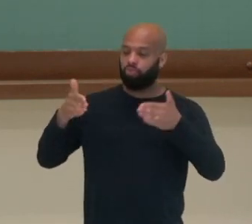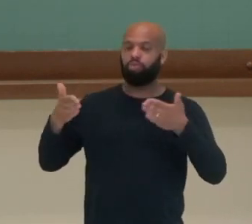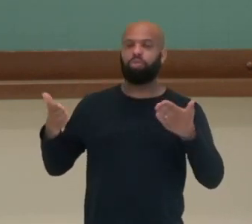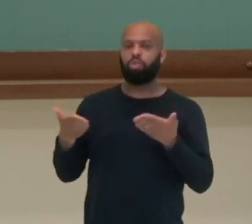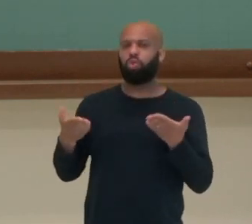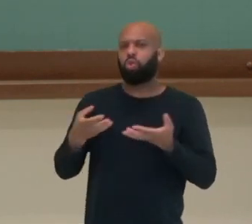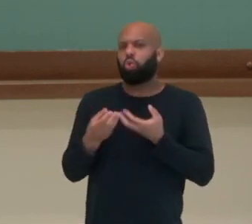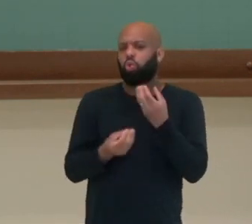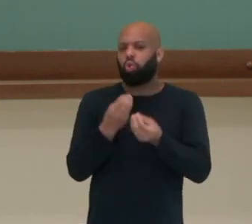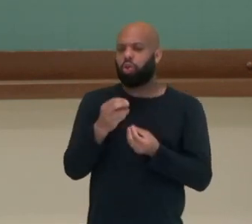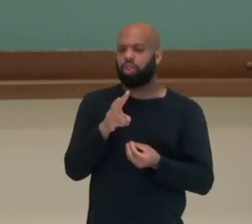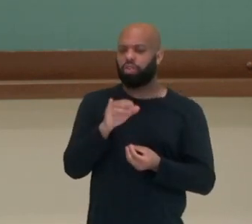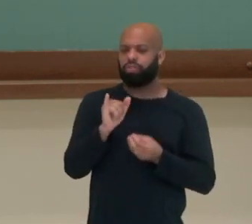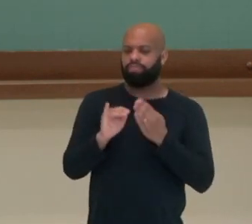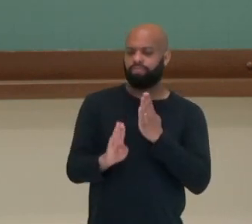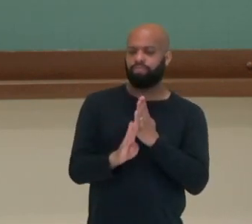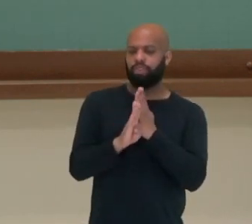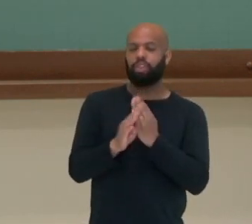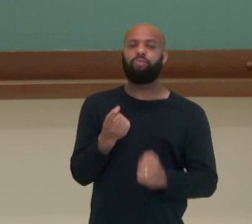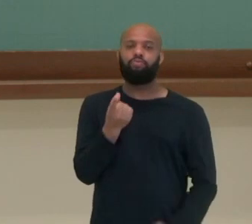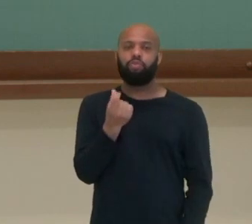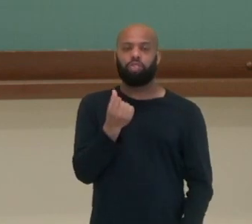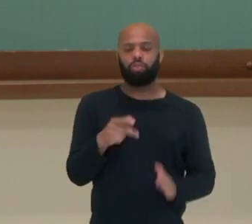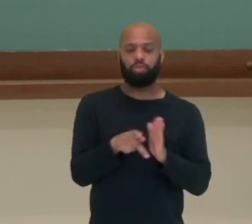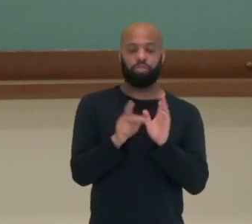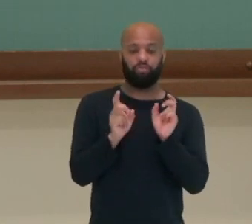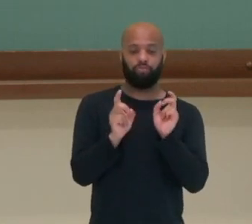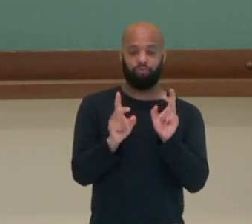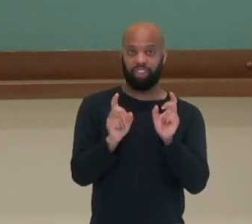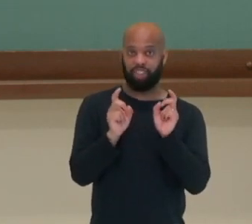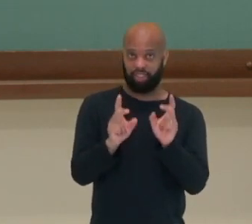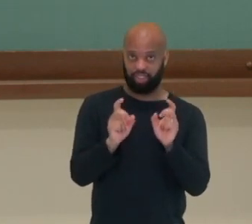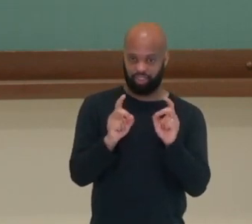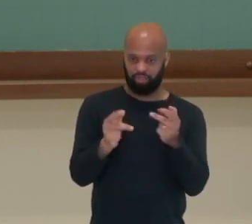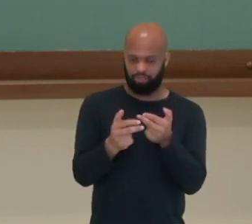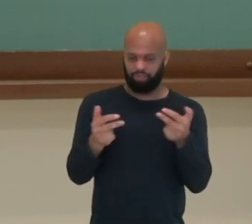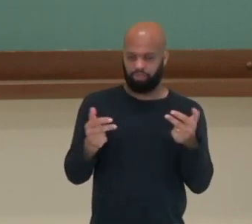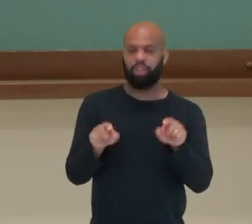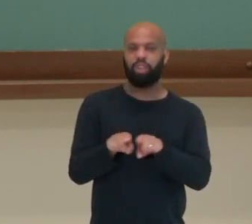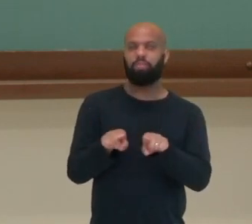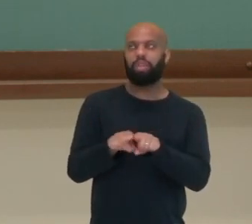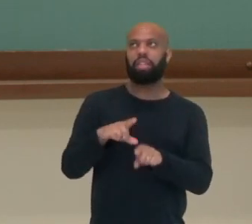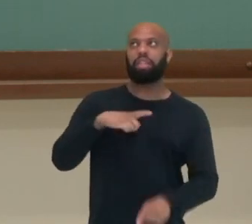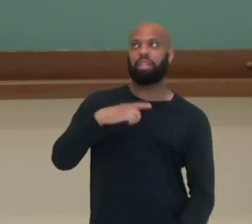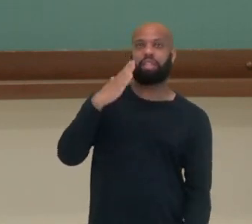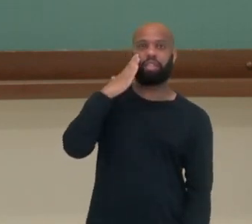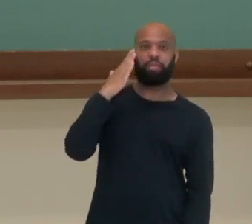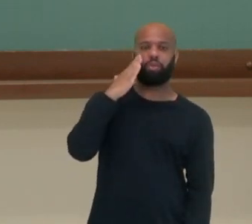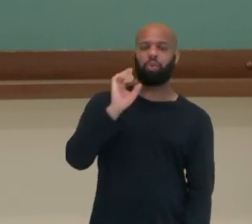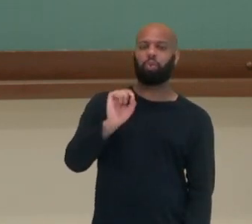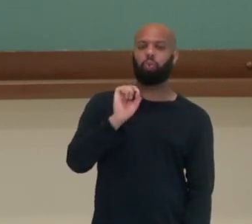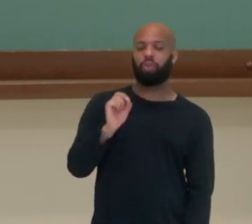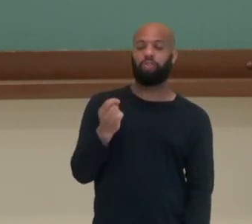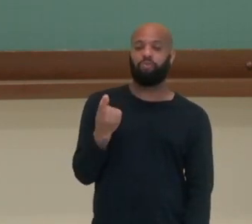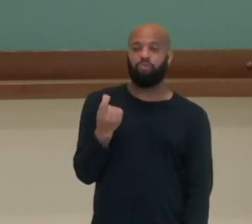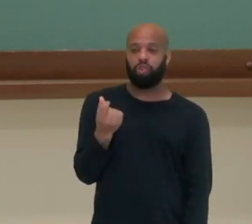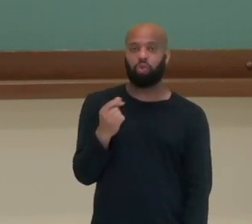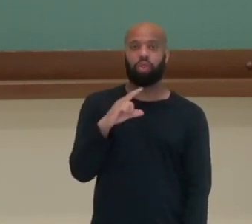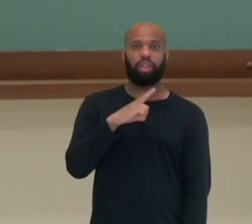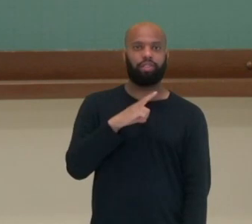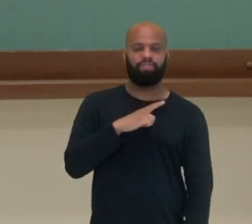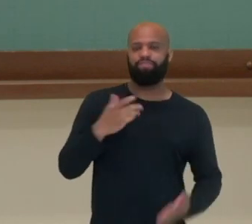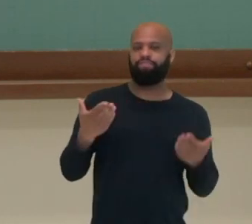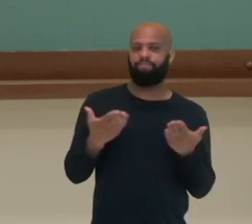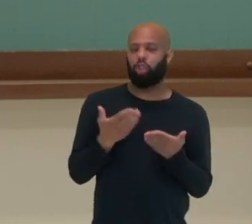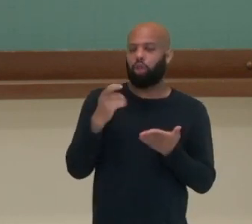que a gente determina o preço de venda de uma mercadoria. Ou seja, a gente tem que saber exatamente qual é o preço que está custando